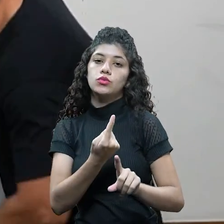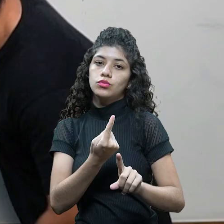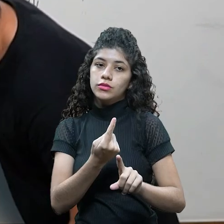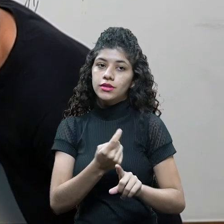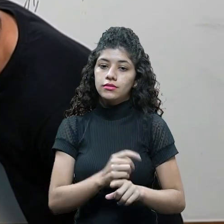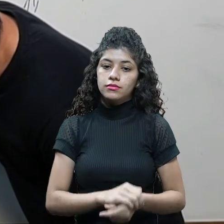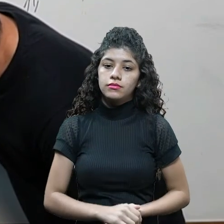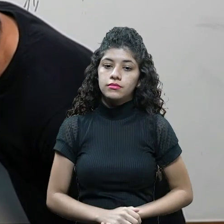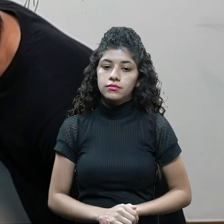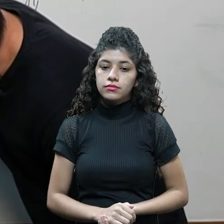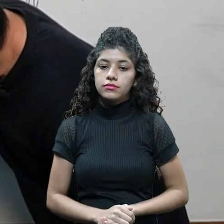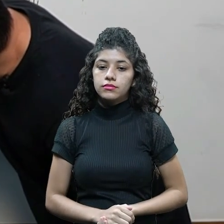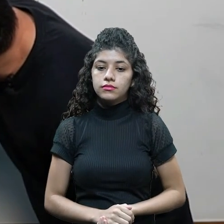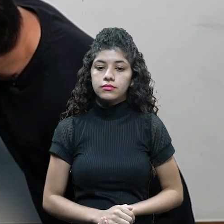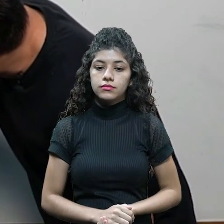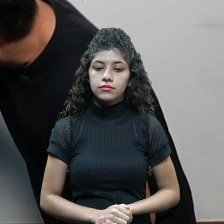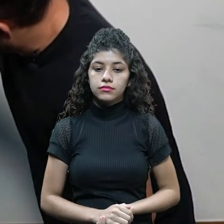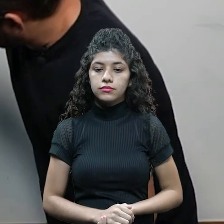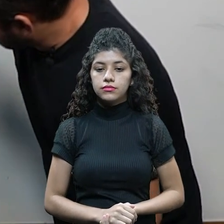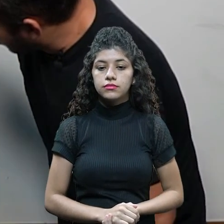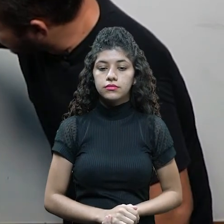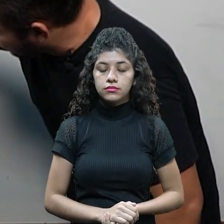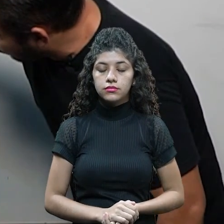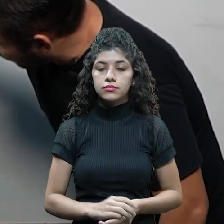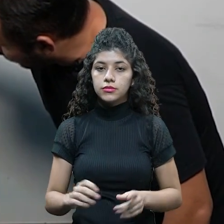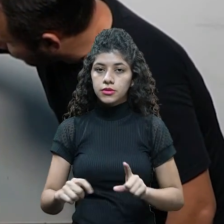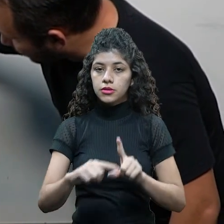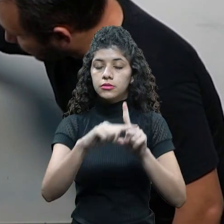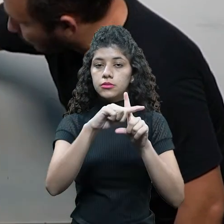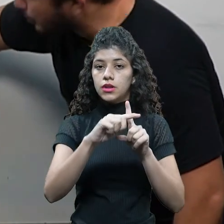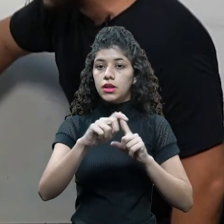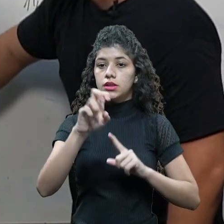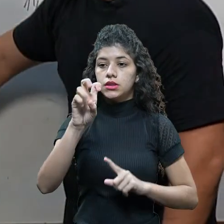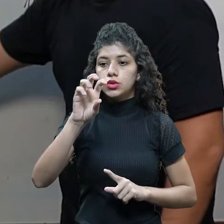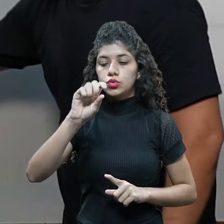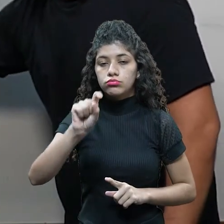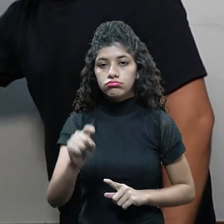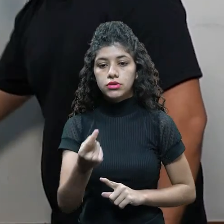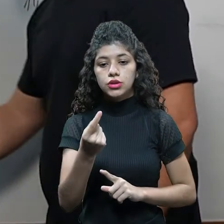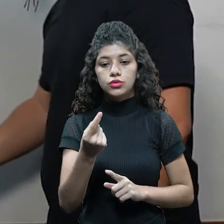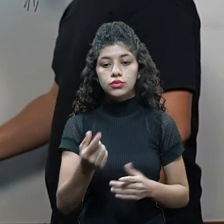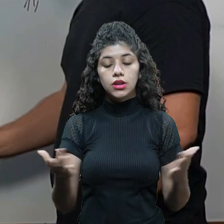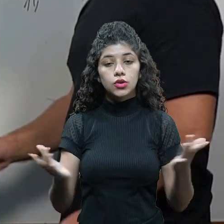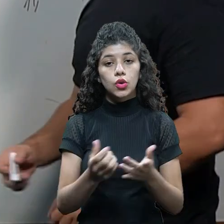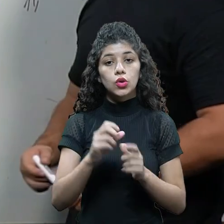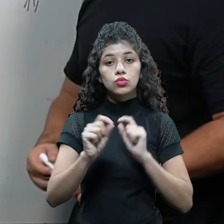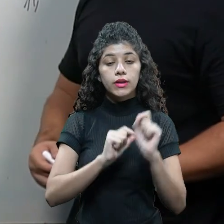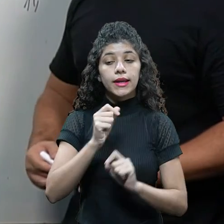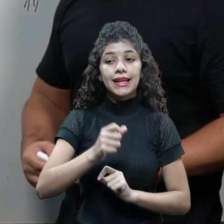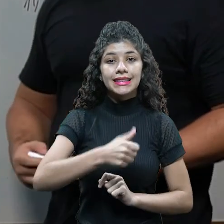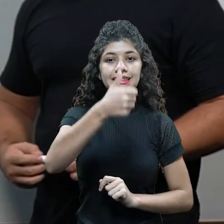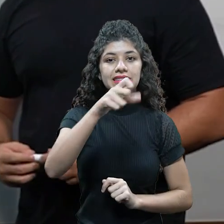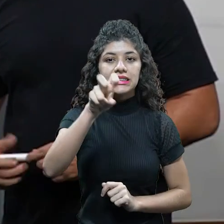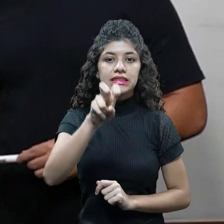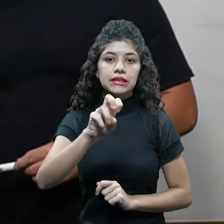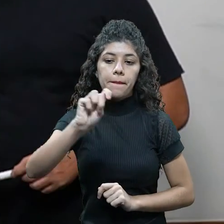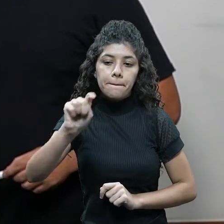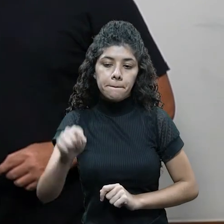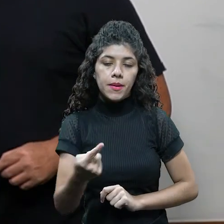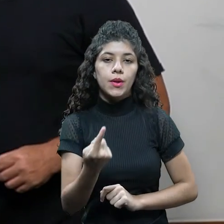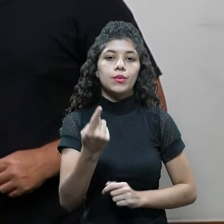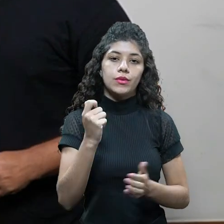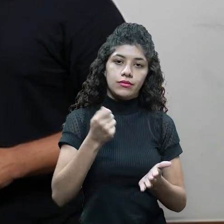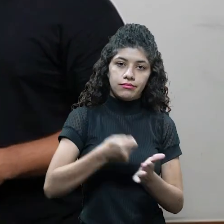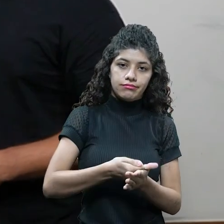mil é o capital inicial, mais 5 mil, que é os juros. Quanto é o montante dele? 15 mil. Então ele vai